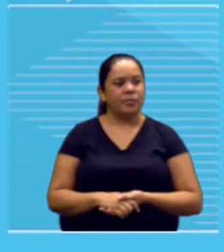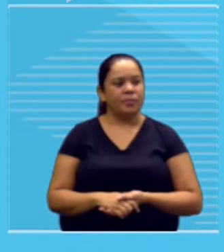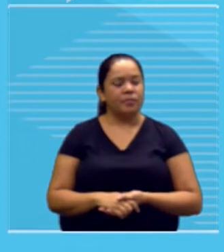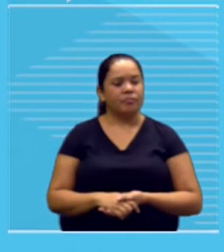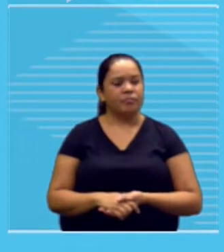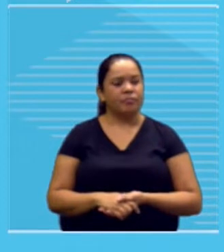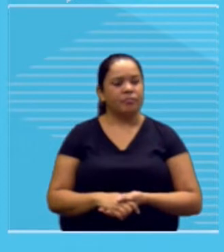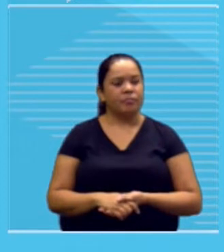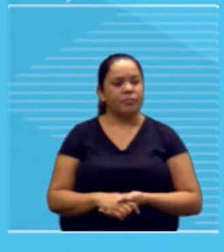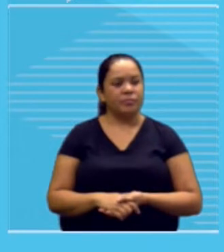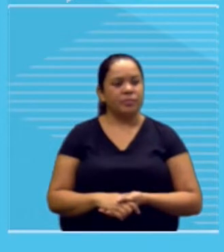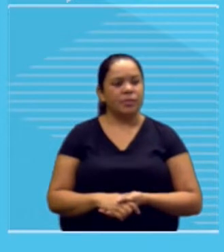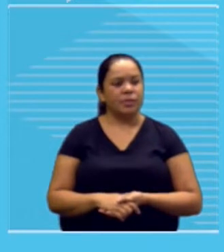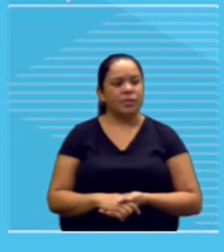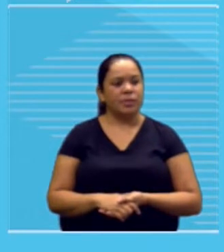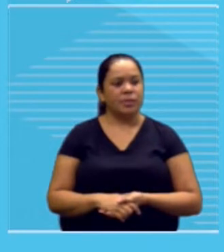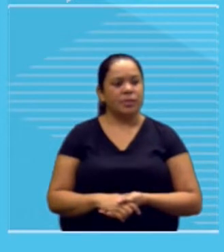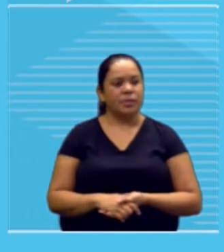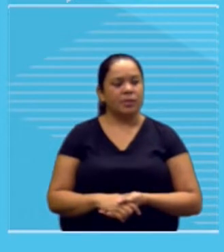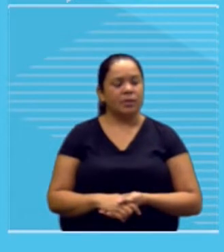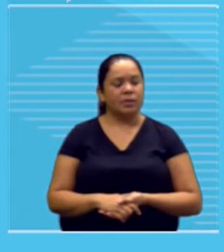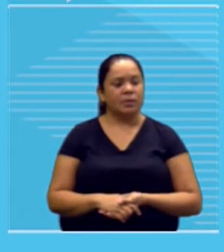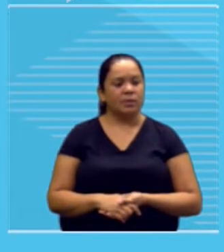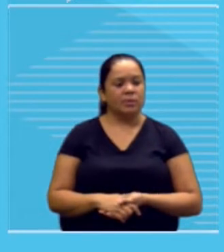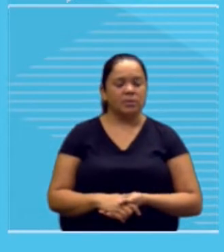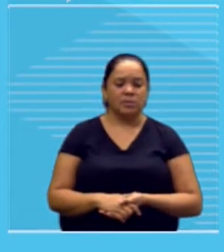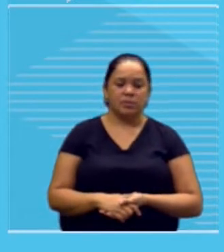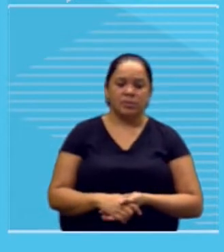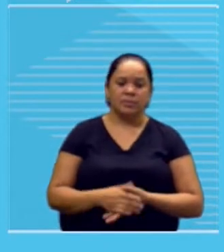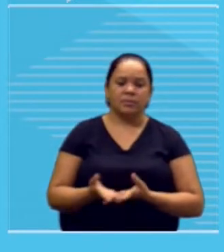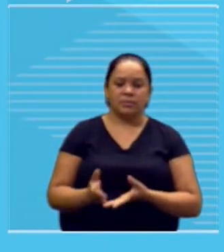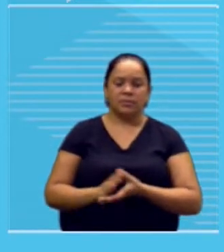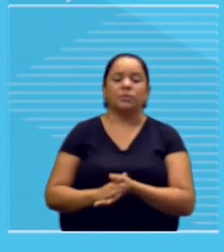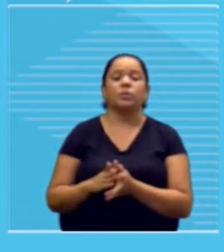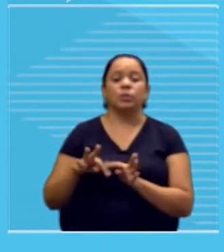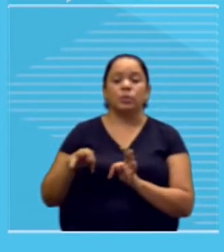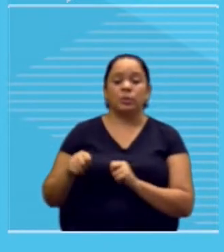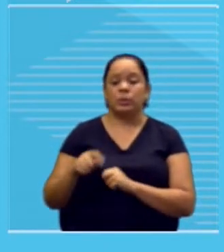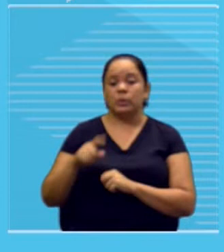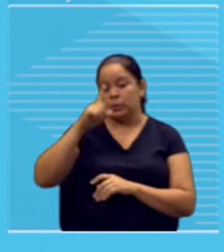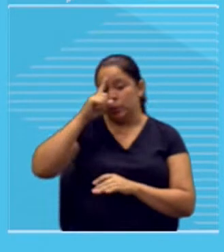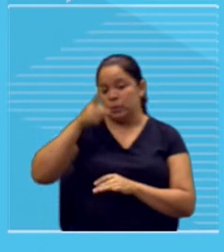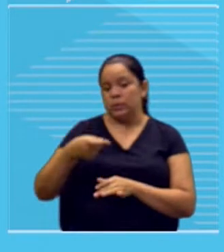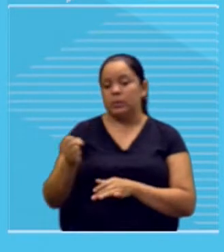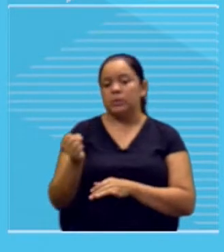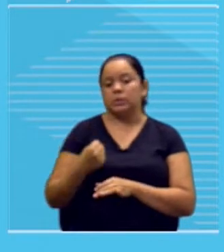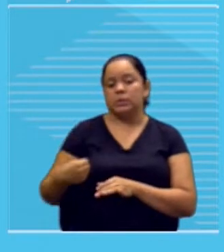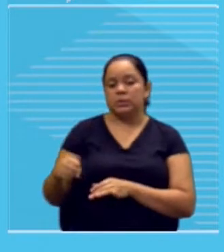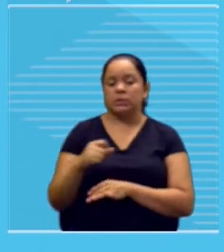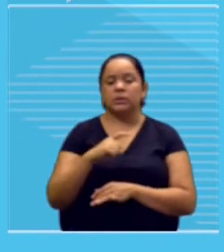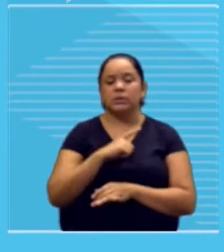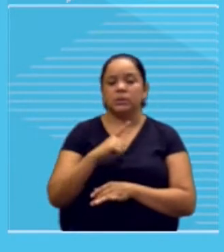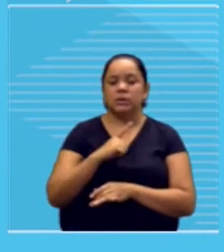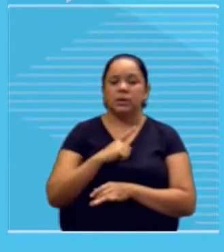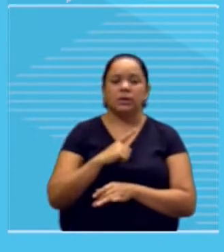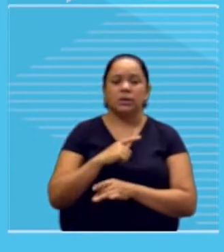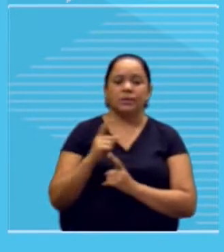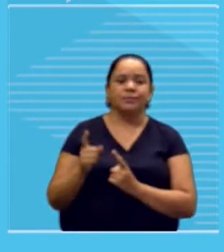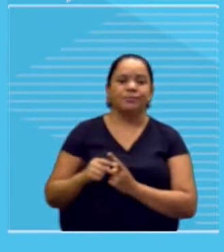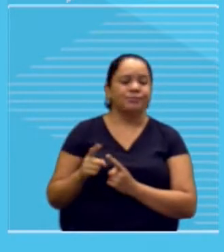direcionamento pessoal isso aqui é clássico toda receita possui ingredientes